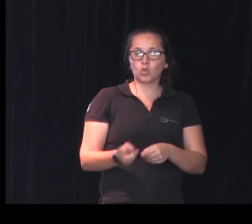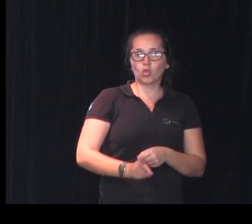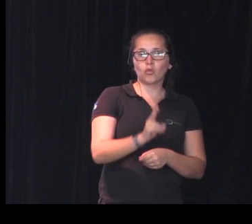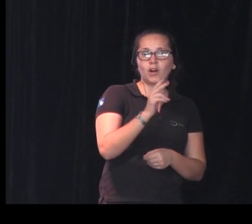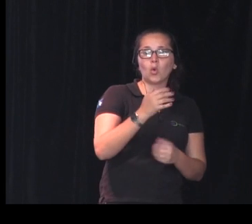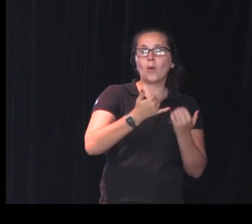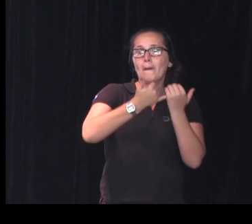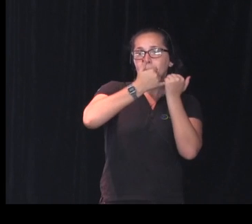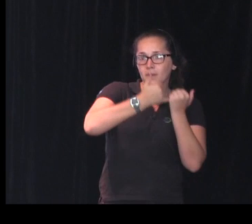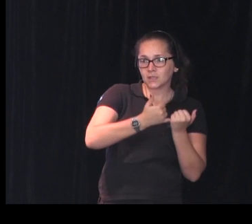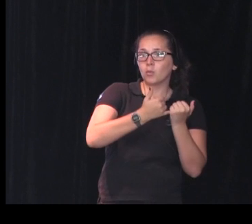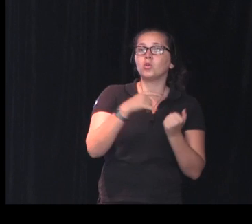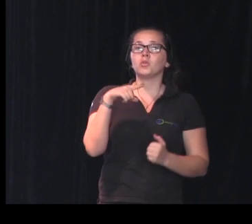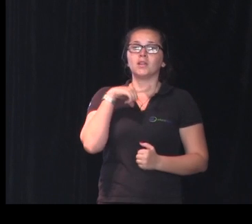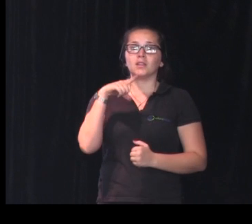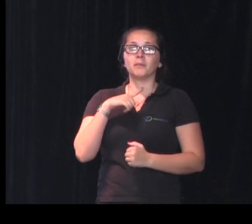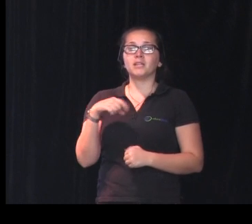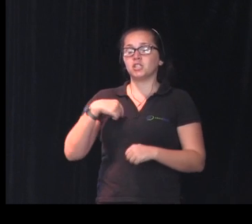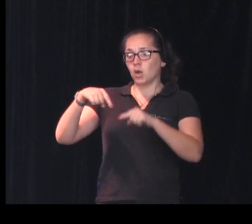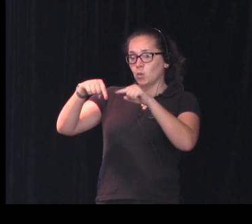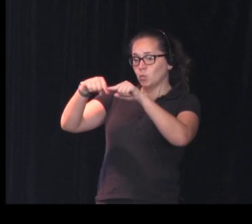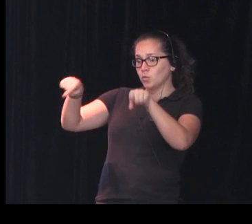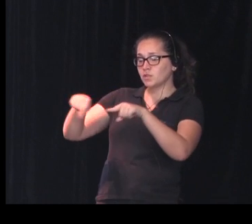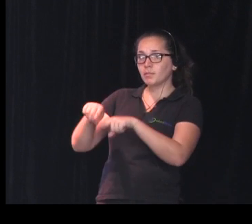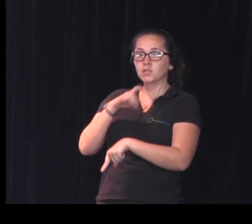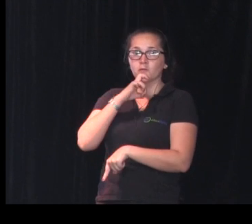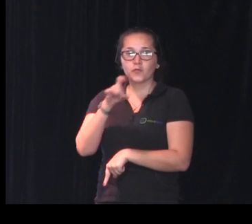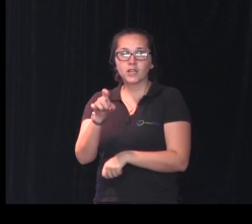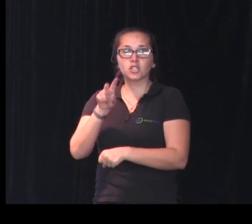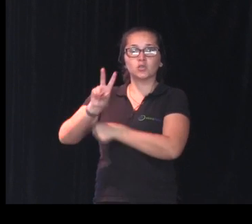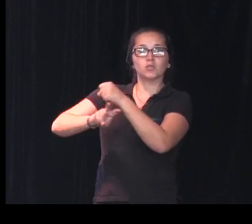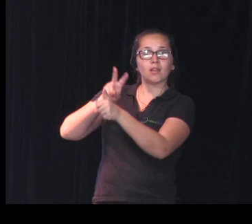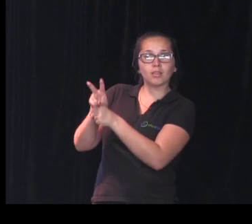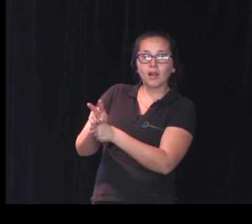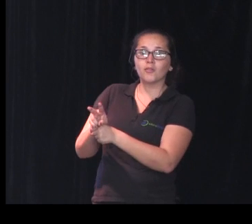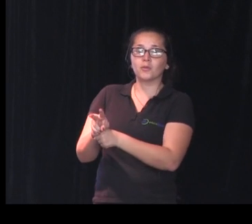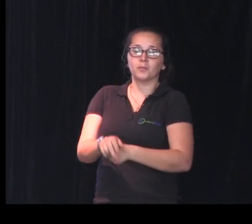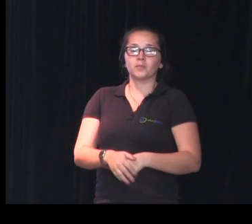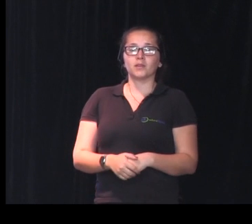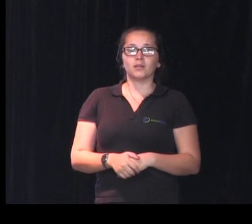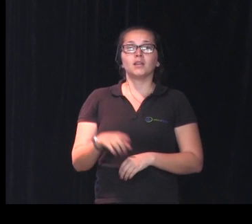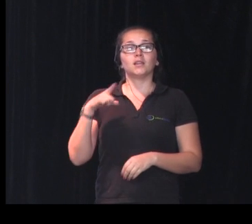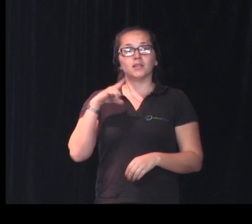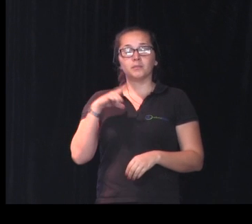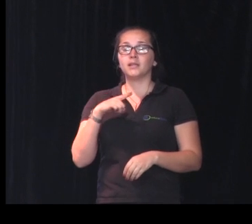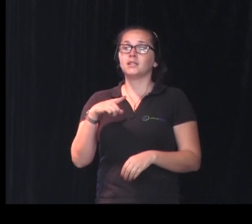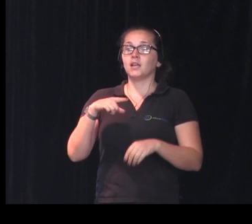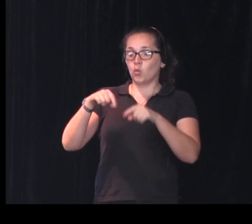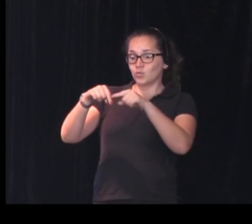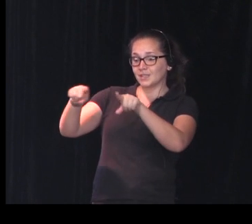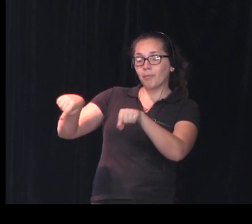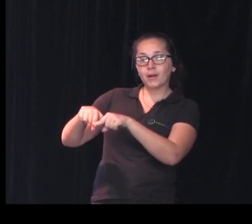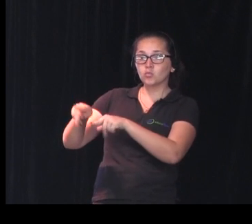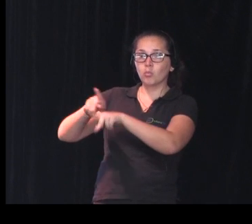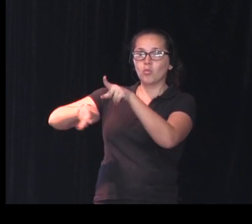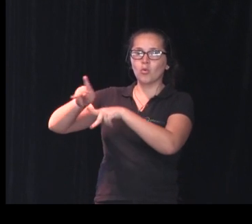dentro do valor patrimonial, e se trata de um espaço verde ou sustentável, e também se